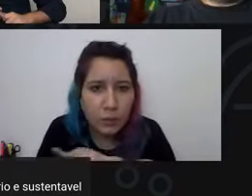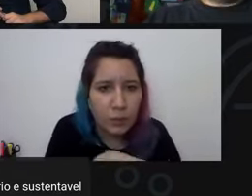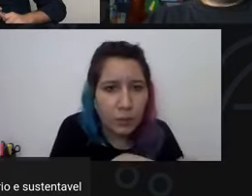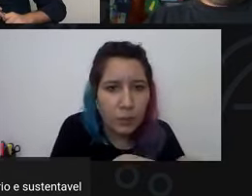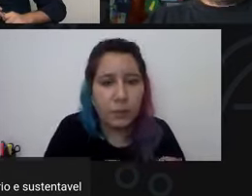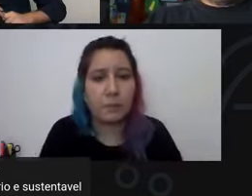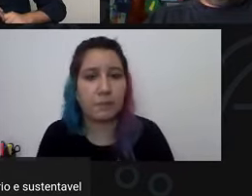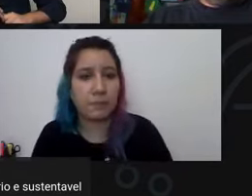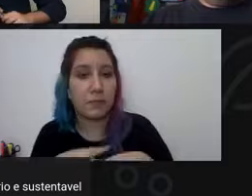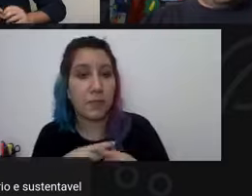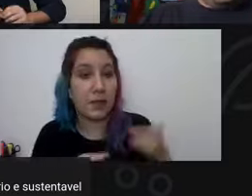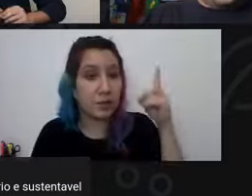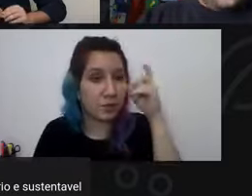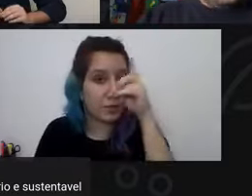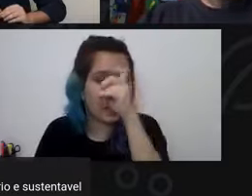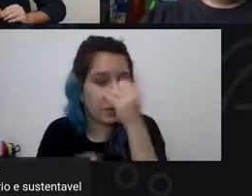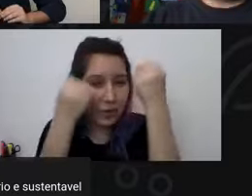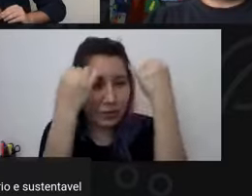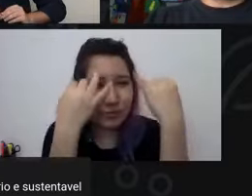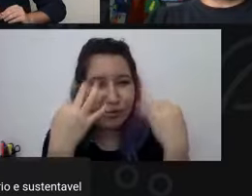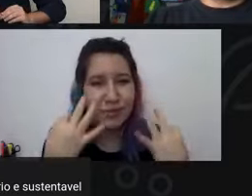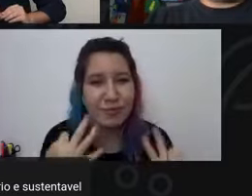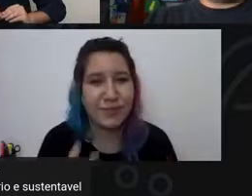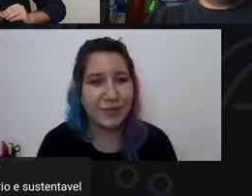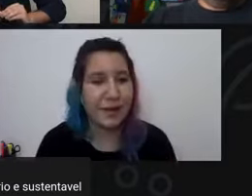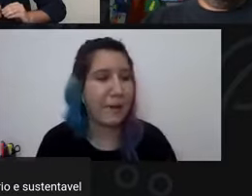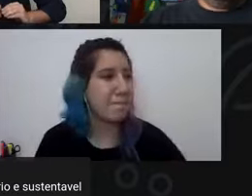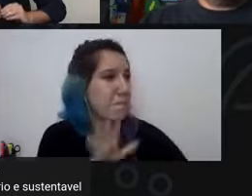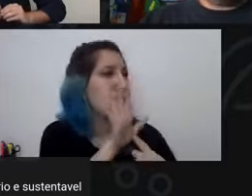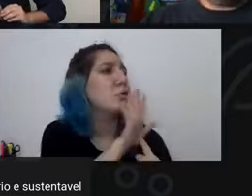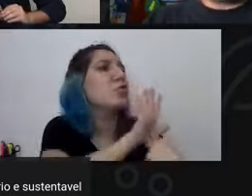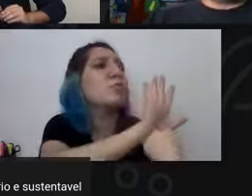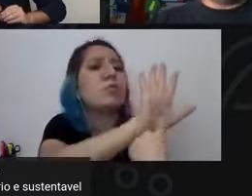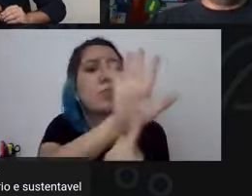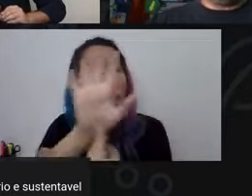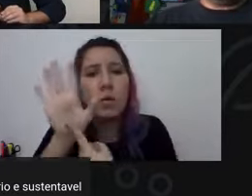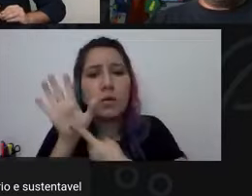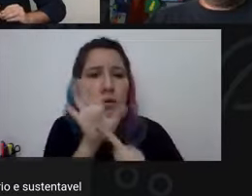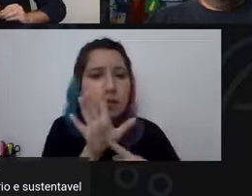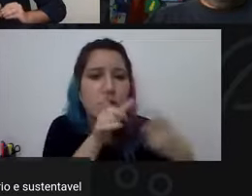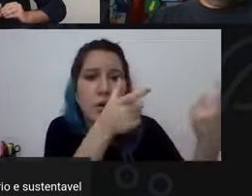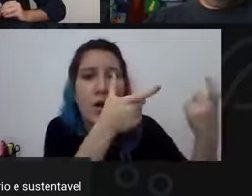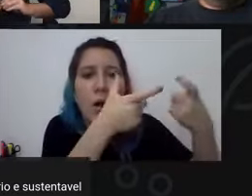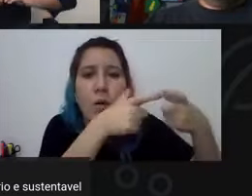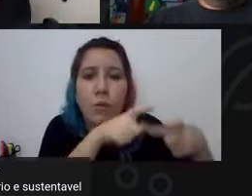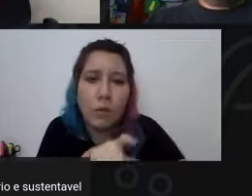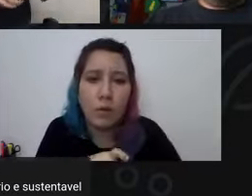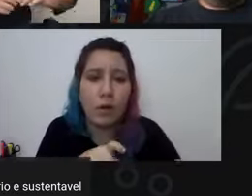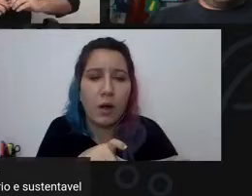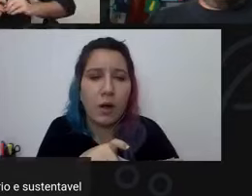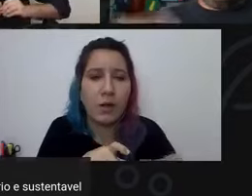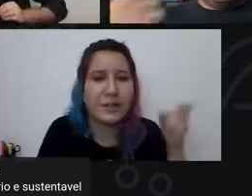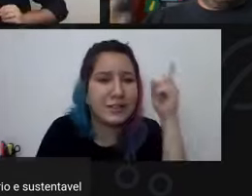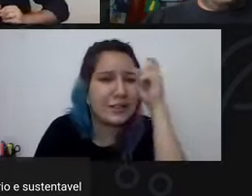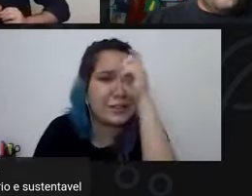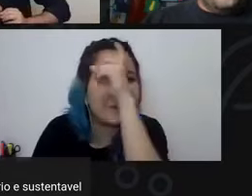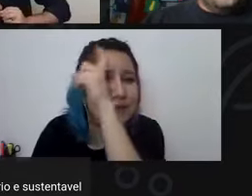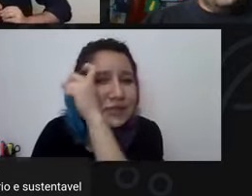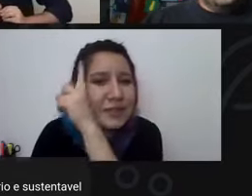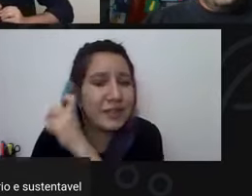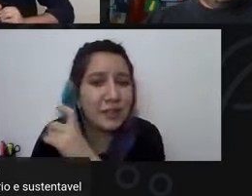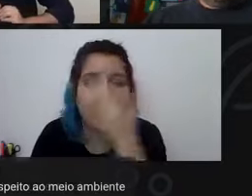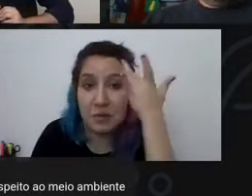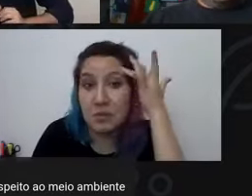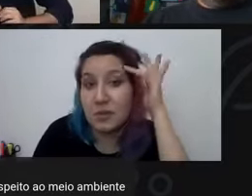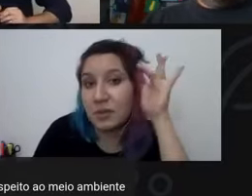tem uma dificuldade de explicá-los, não tem uma de formatar um produto, em colocar ele no mercado. A gente fala no turismo e colocar na prateleira.